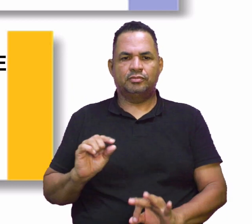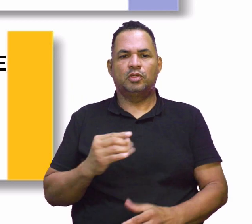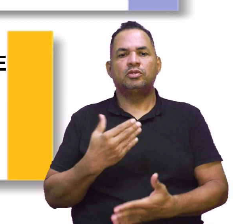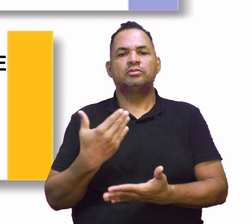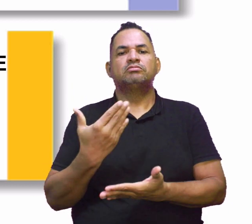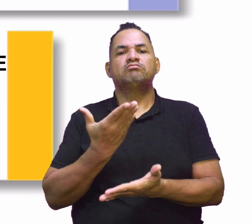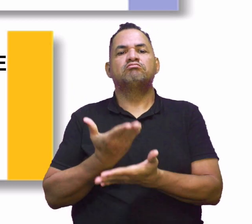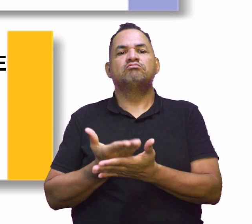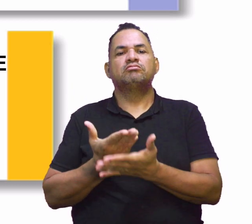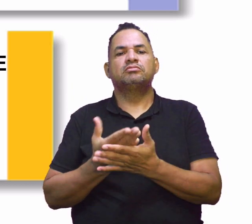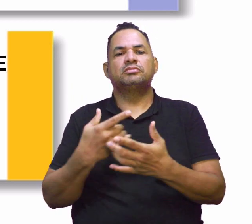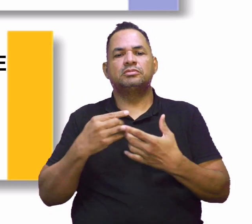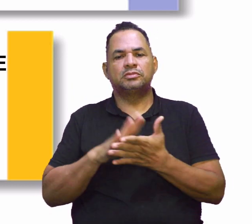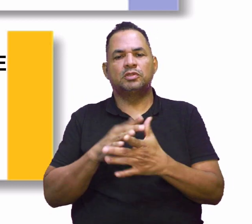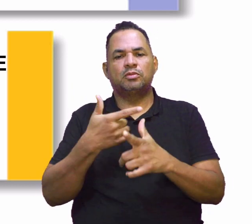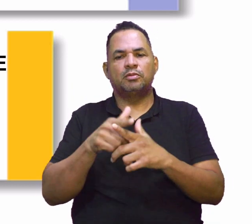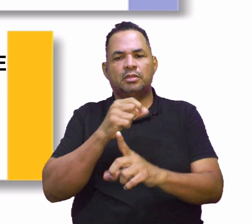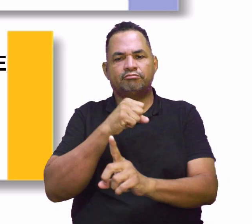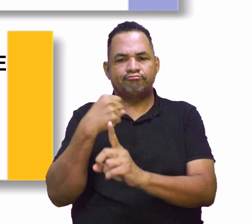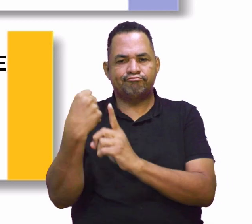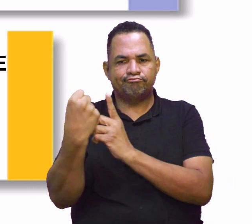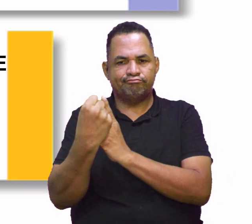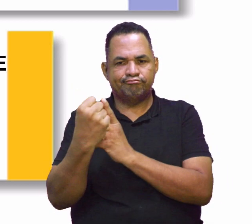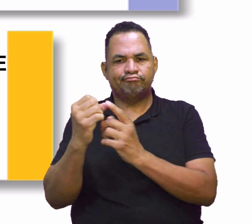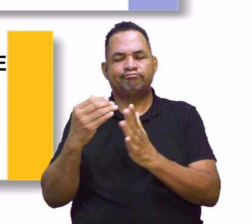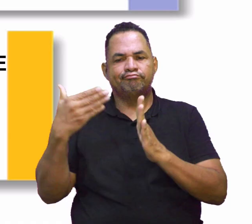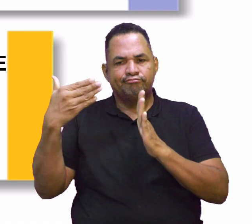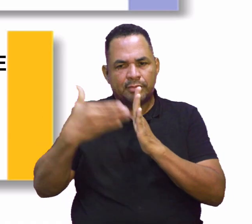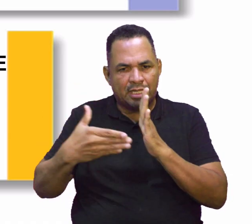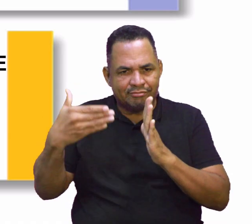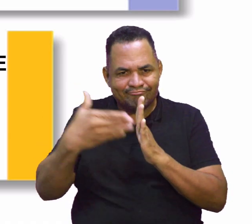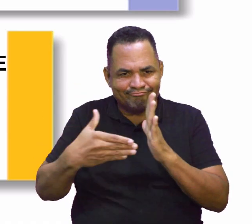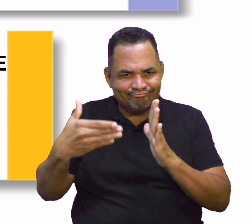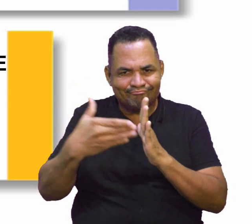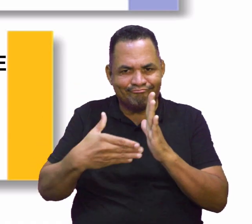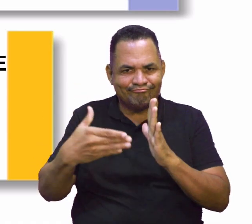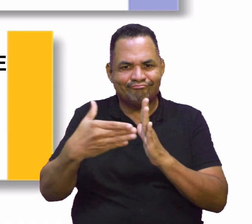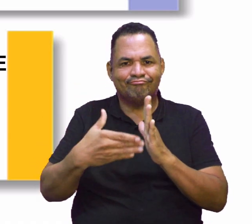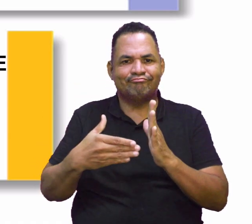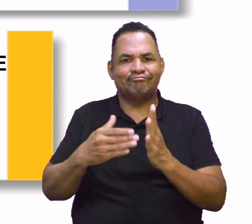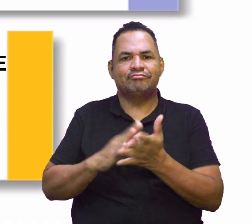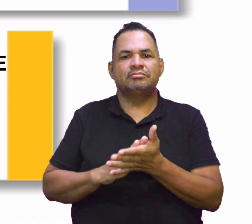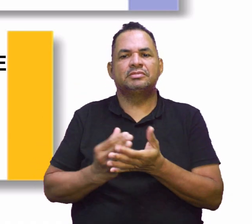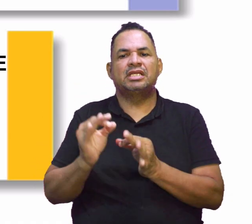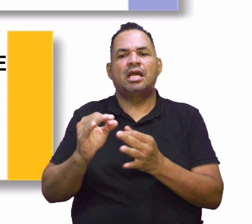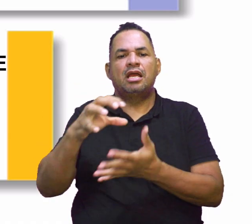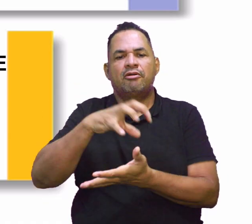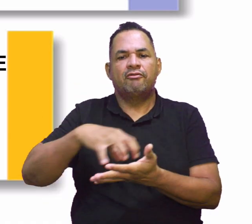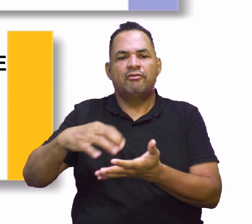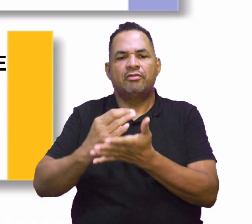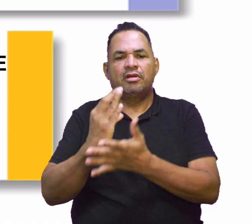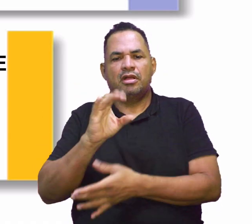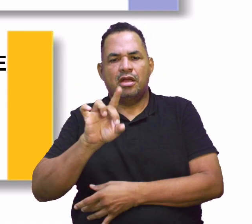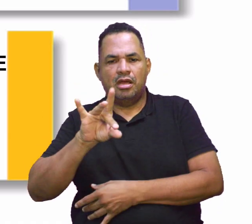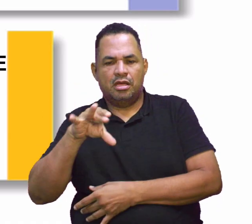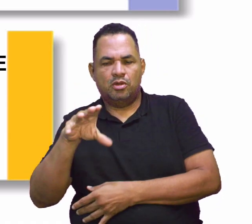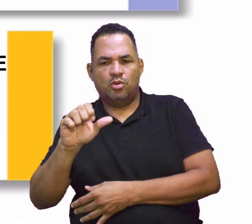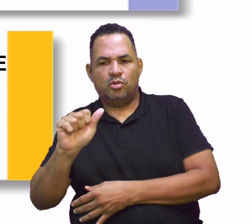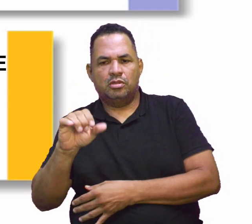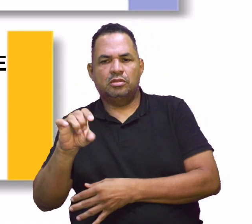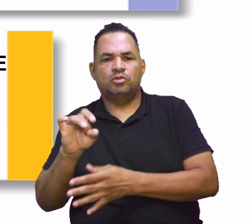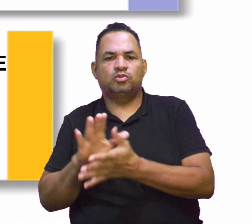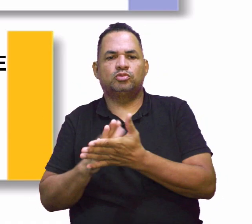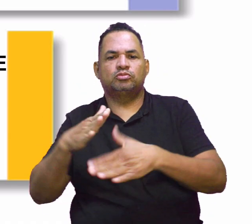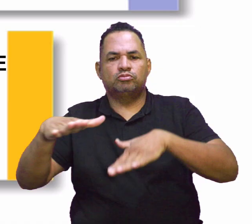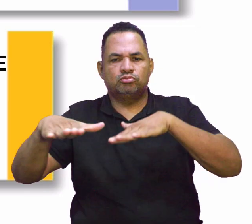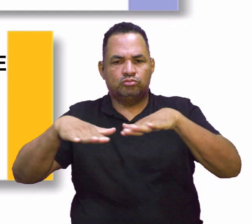conflitos sociais, sobre a Revolta de Canudos, o movimento operário e